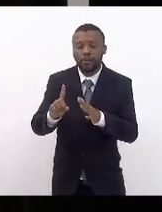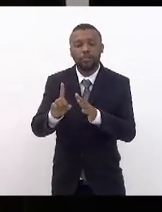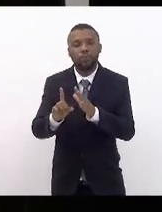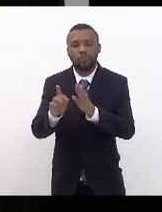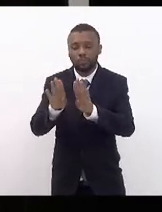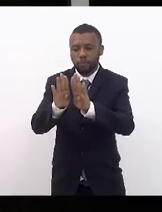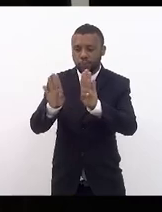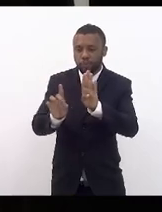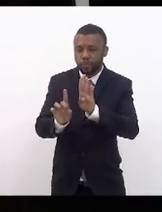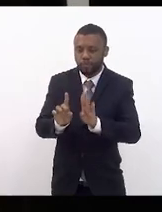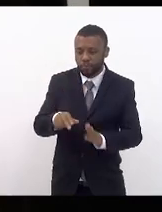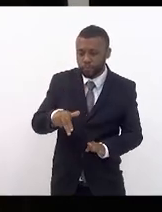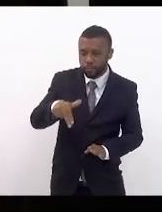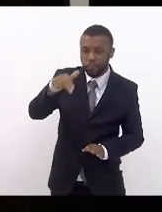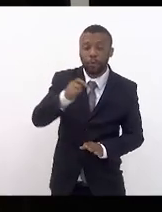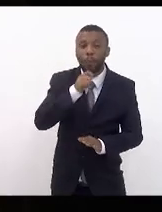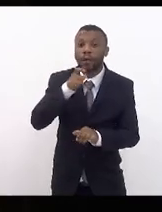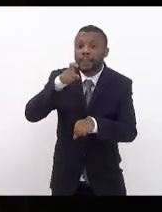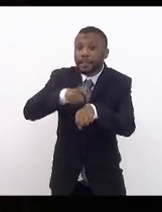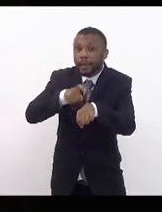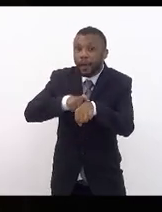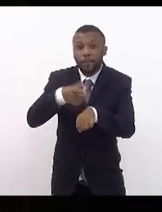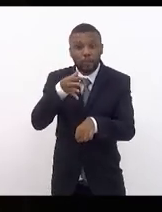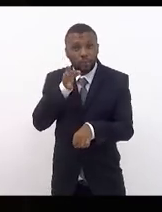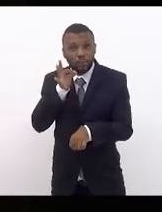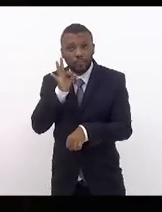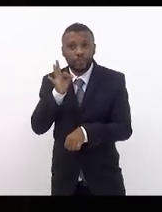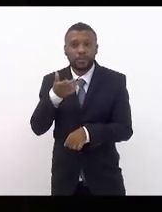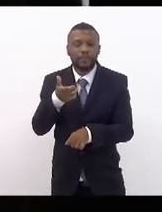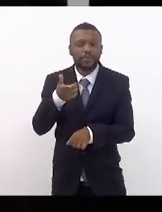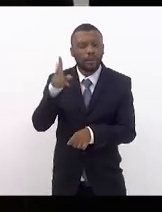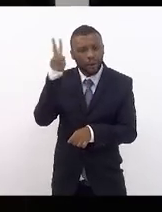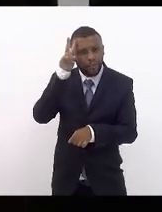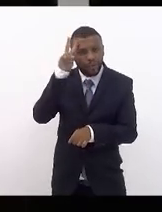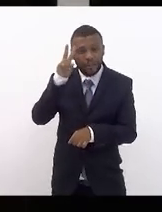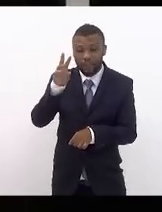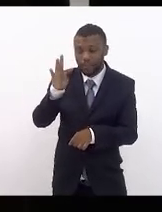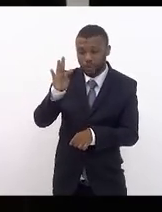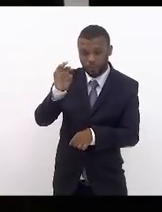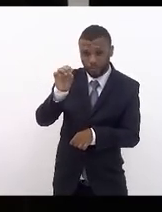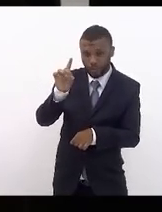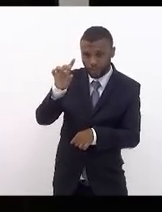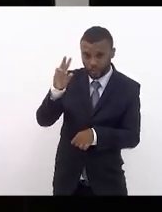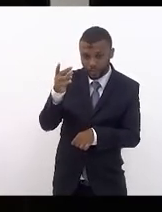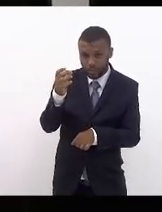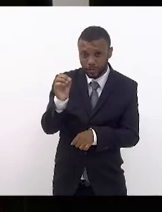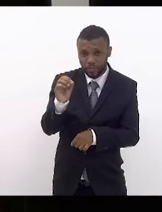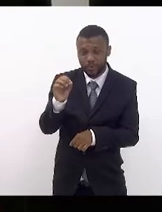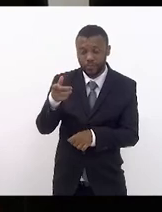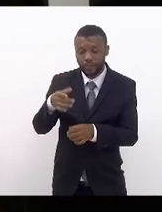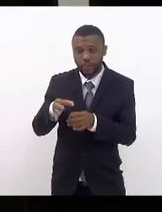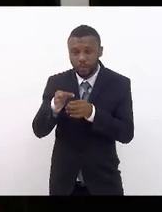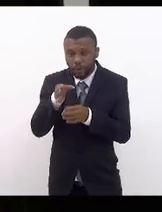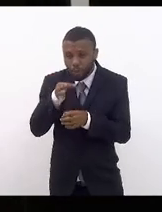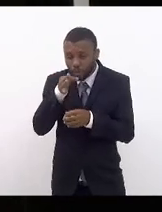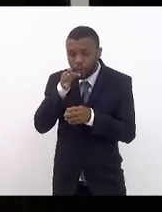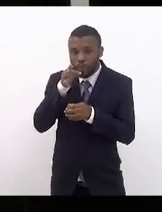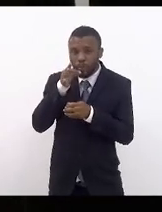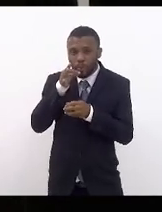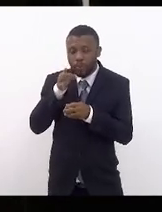muito tempo de tomar café, ele ia com todinho até o